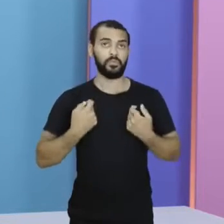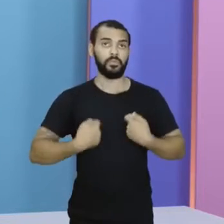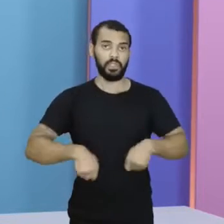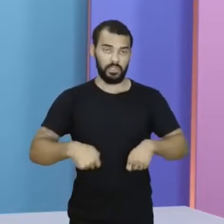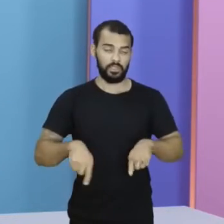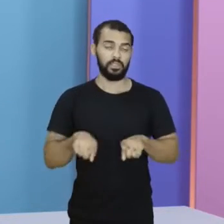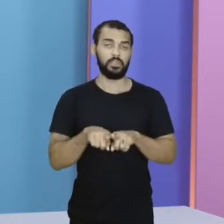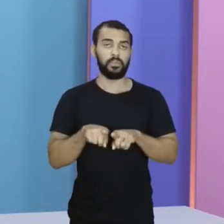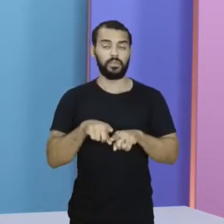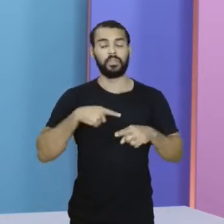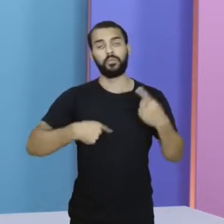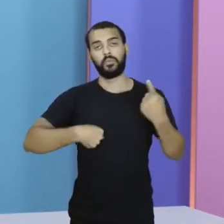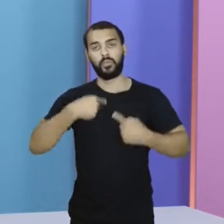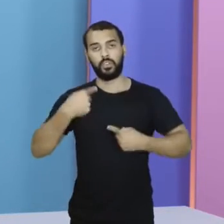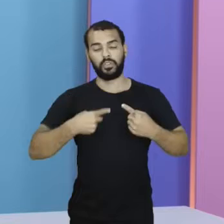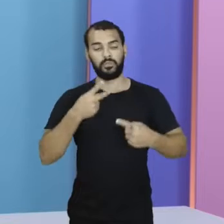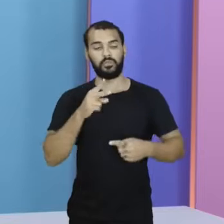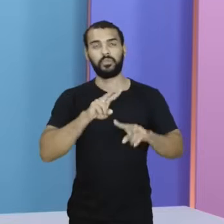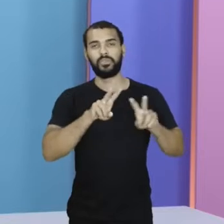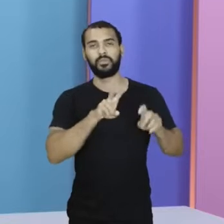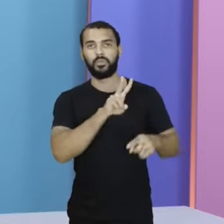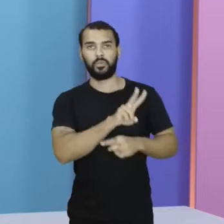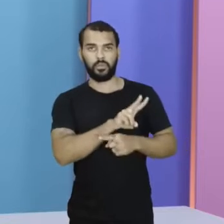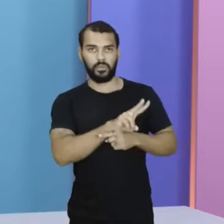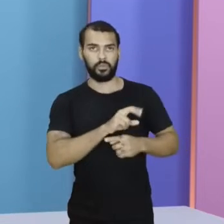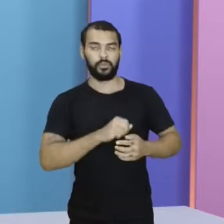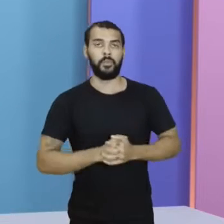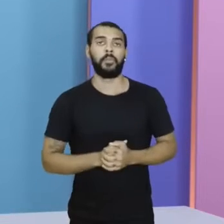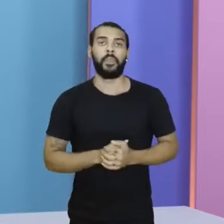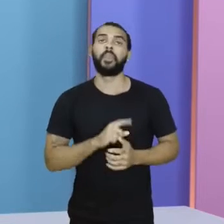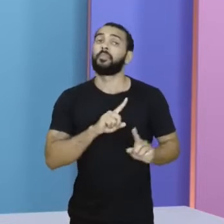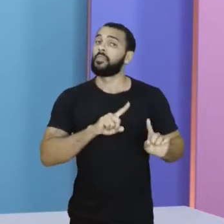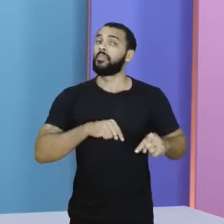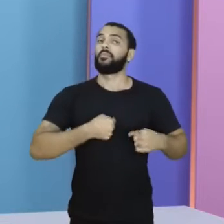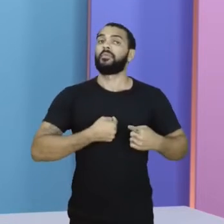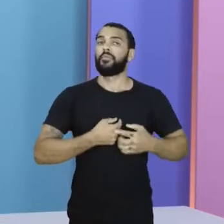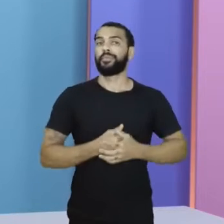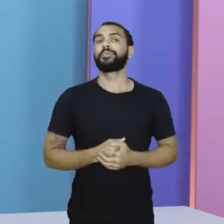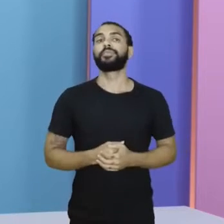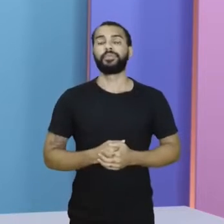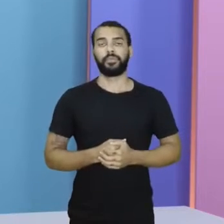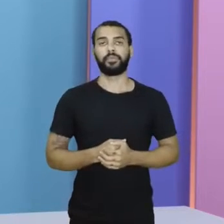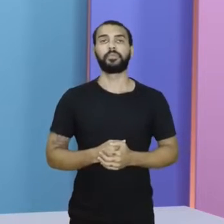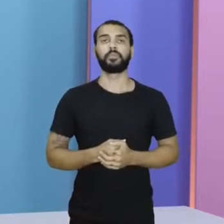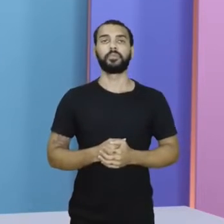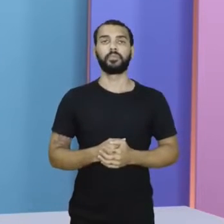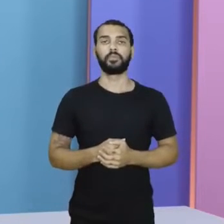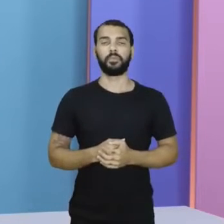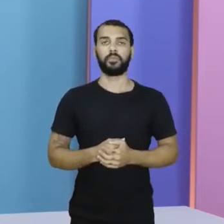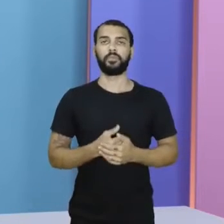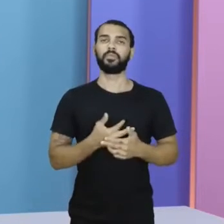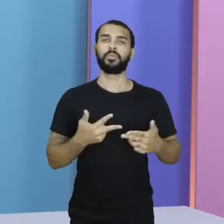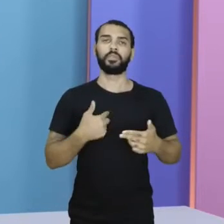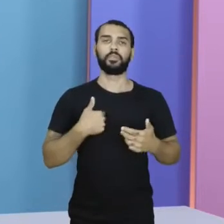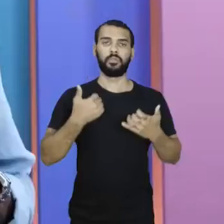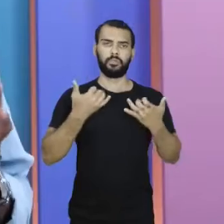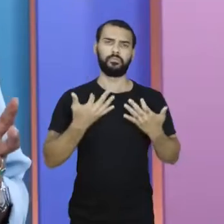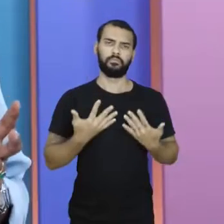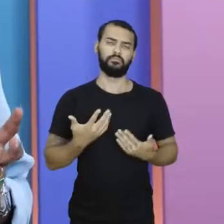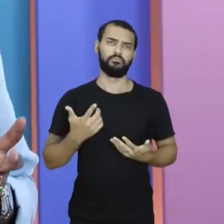política para a questão do cuidado. Esse é um desafio para mim, né? Isso é uma coisa da qual eu falo